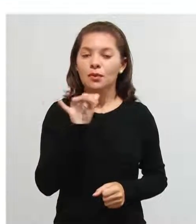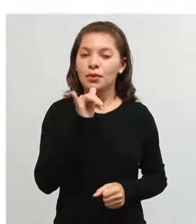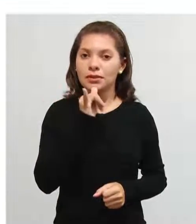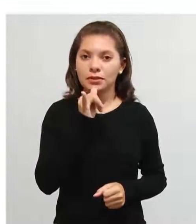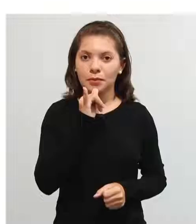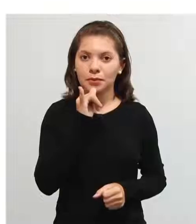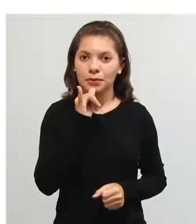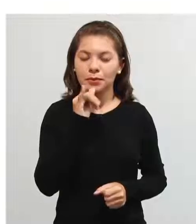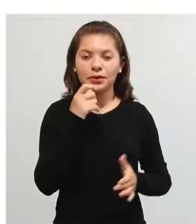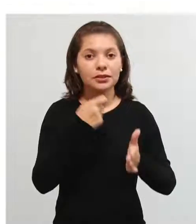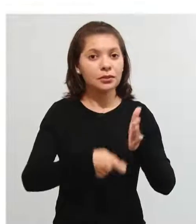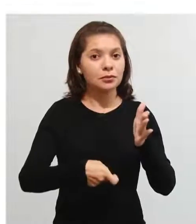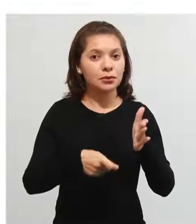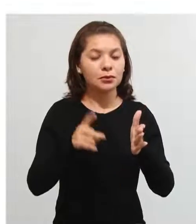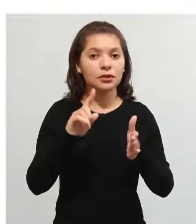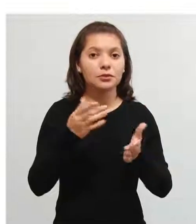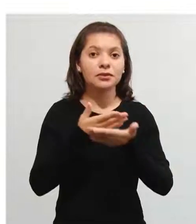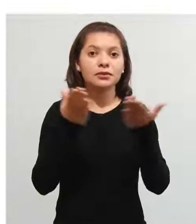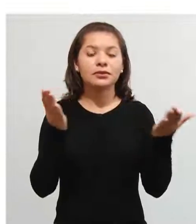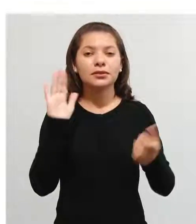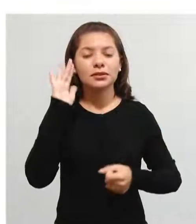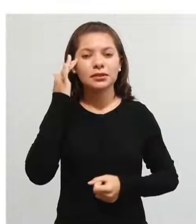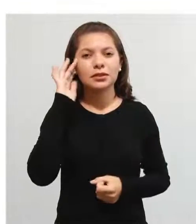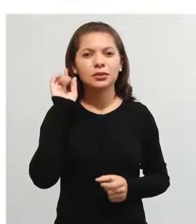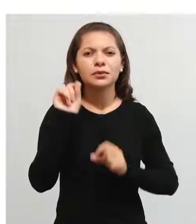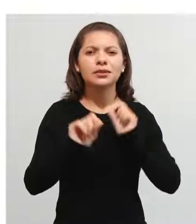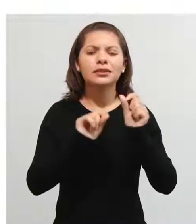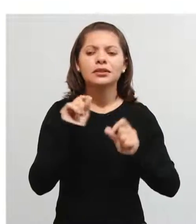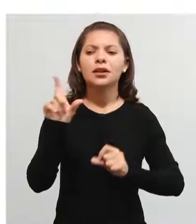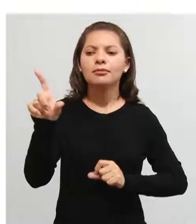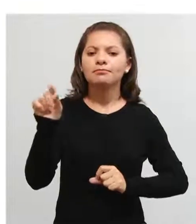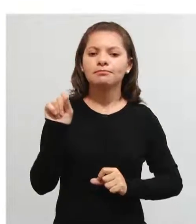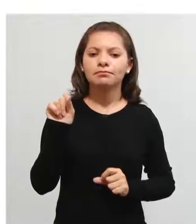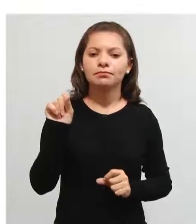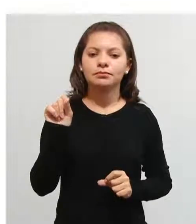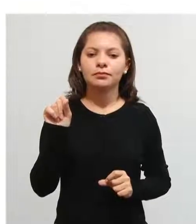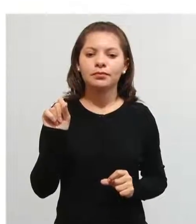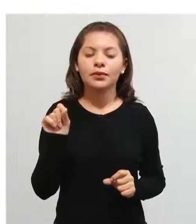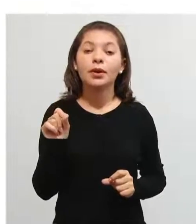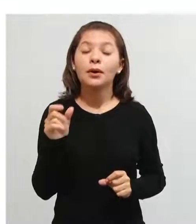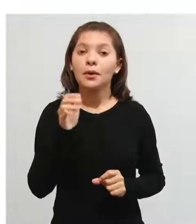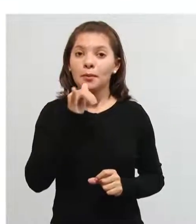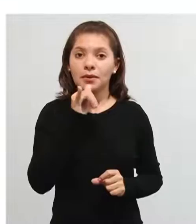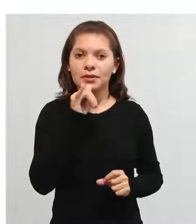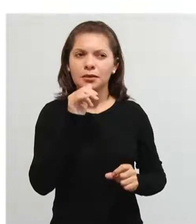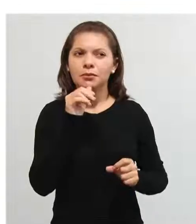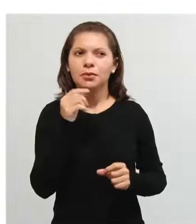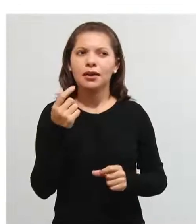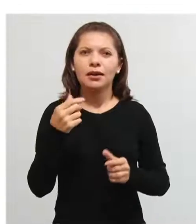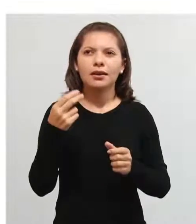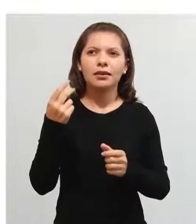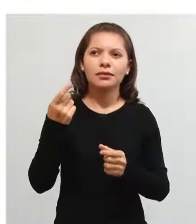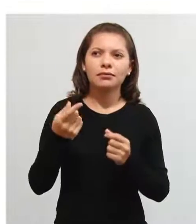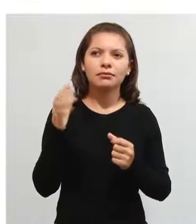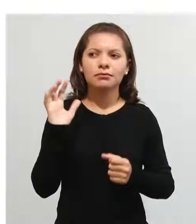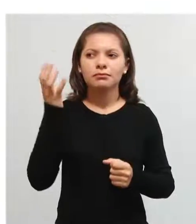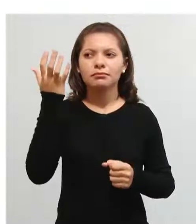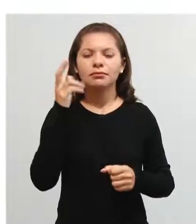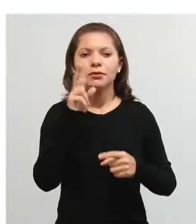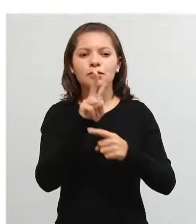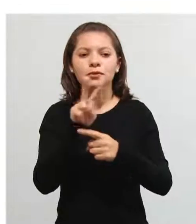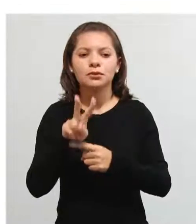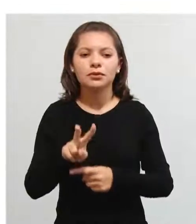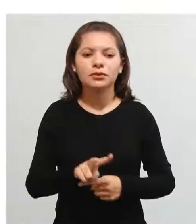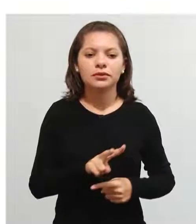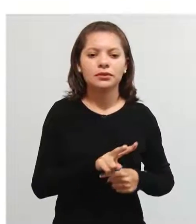de tributo, mas para que vocês possam entender o que seria essa margem de escolha. Vamos supor que teve uma fiscalização ali vinculada ao poder de